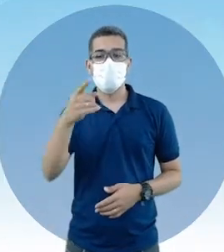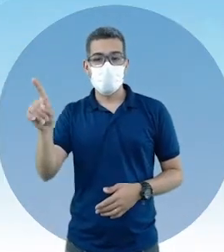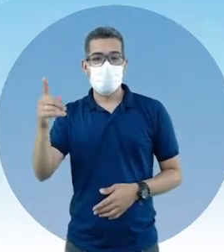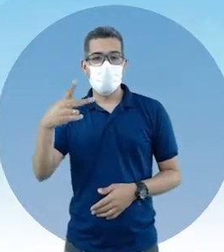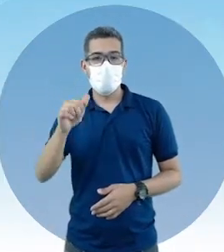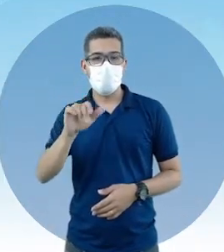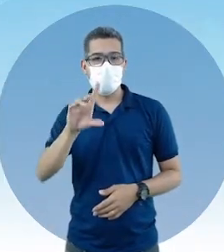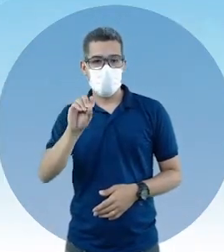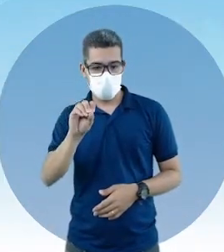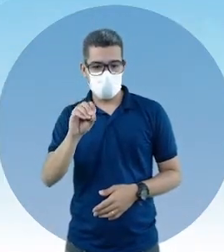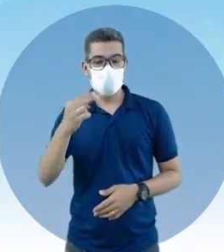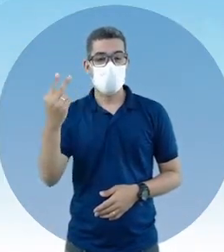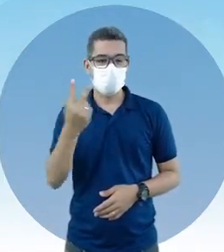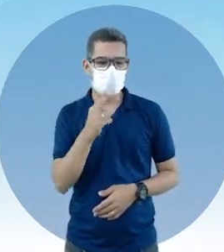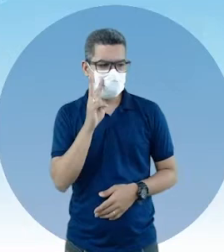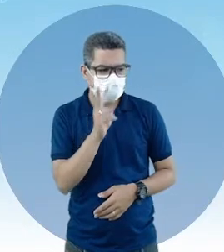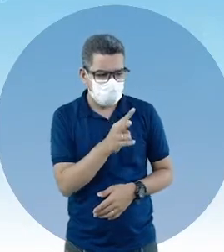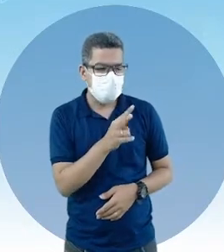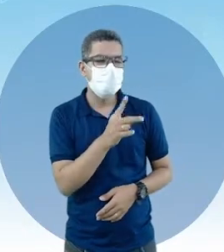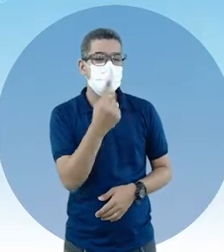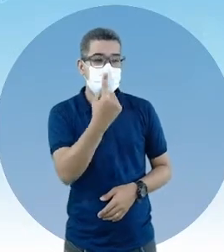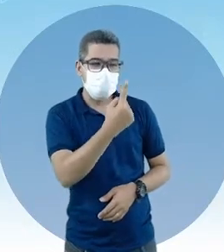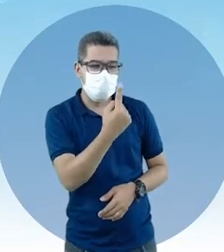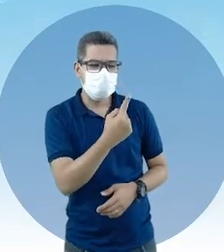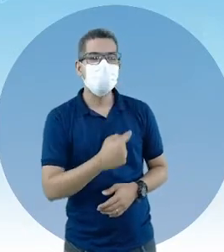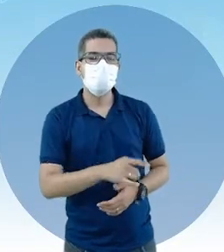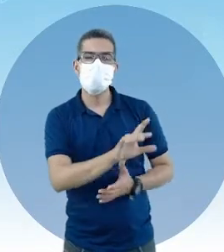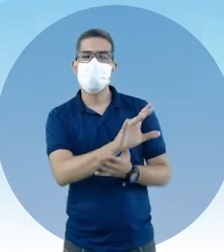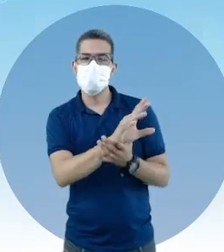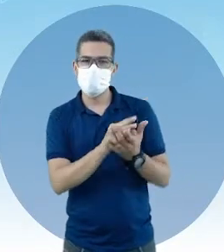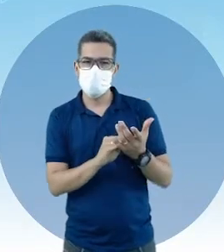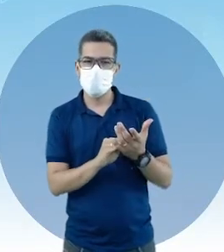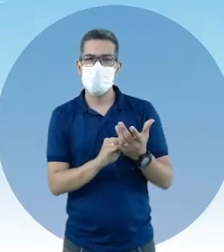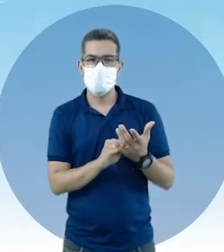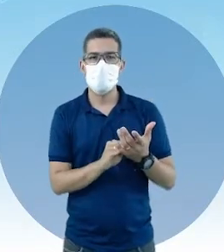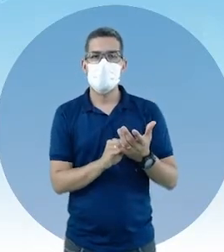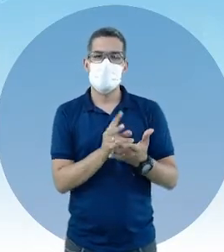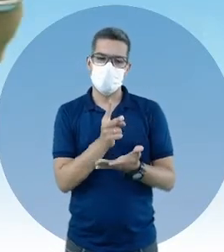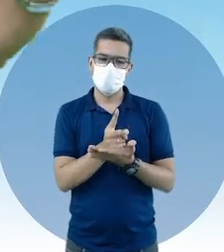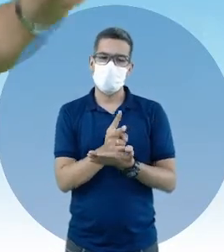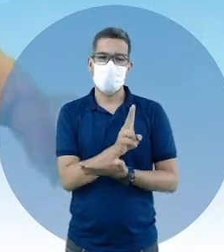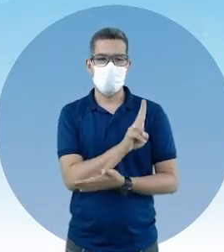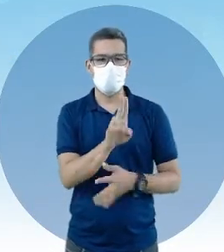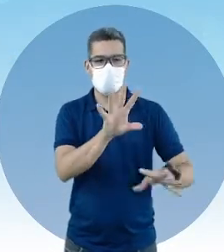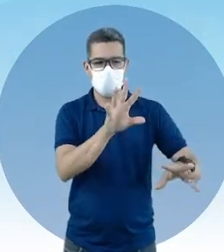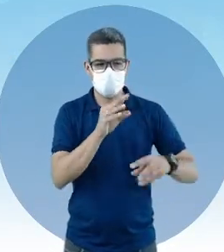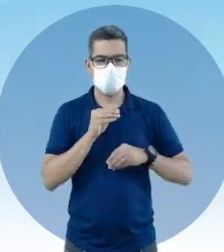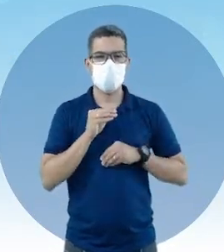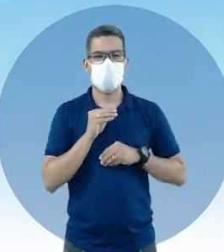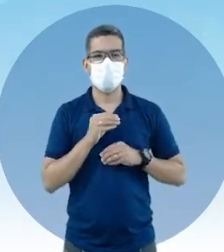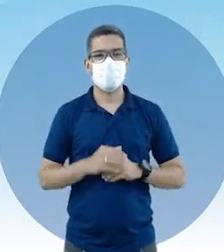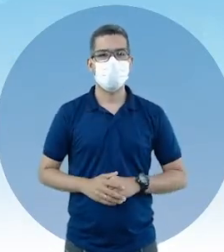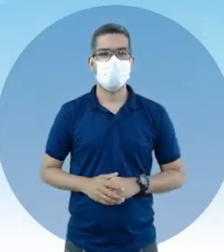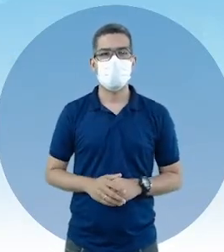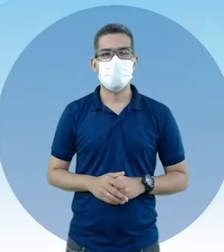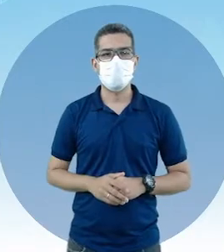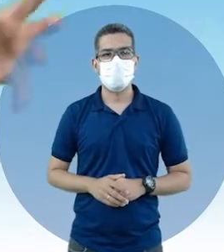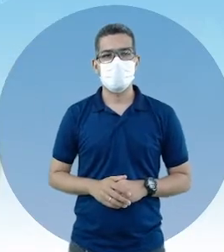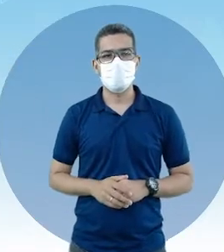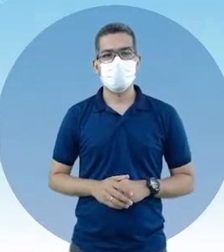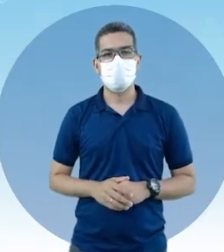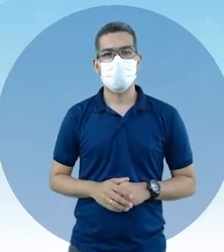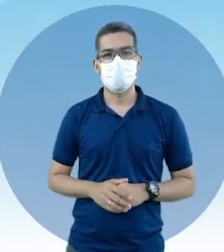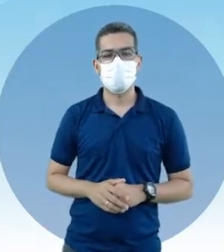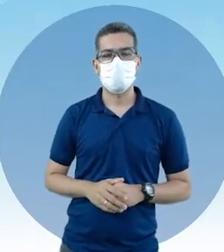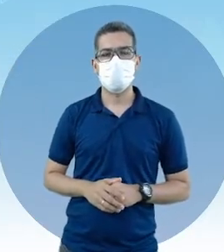Wojtyła fizera a João Paulo I, obtendo o nome de João Paulo II. Vamos ver aqui quais são as